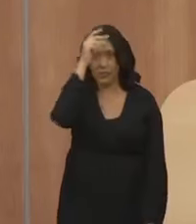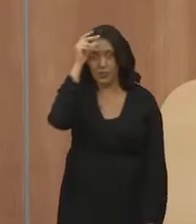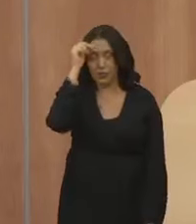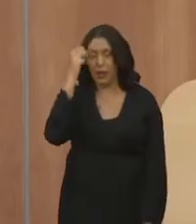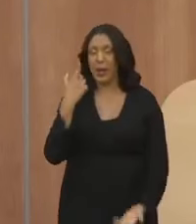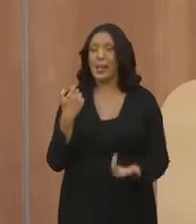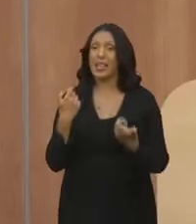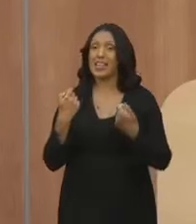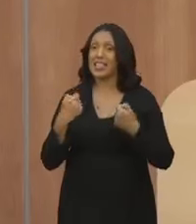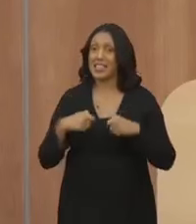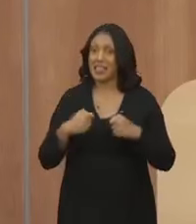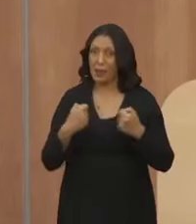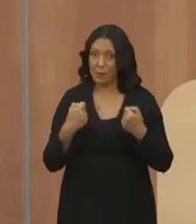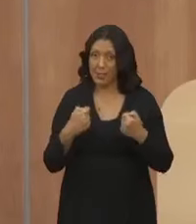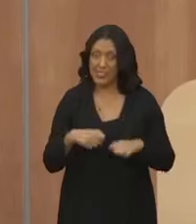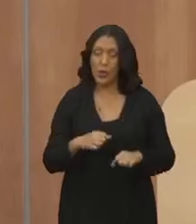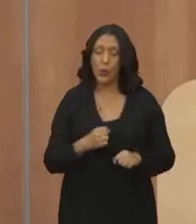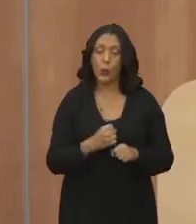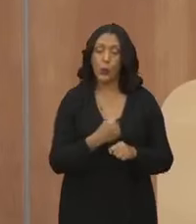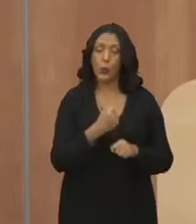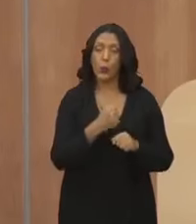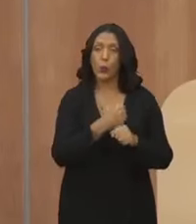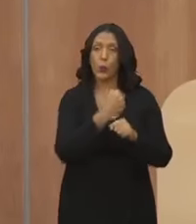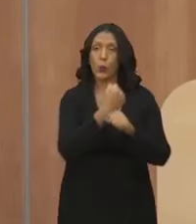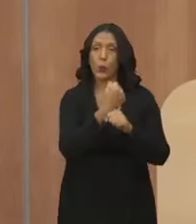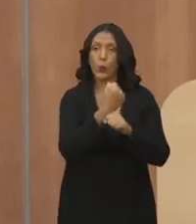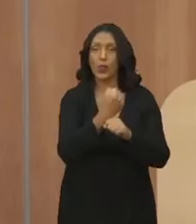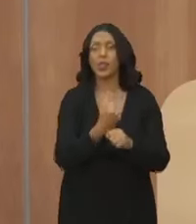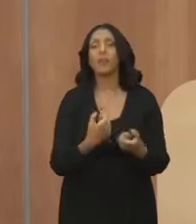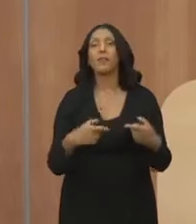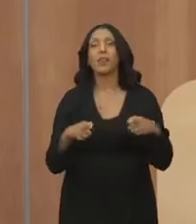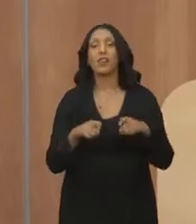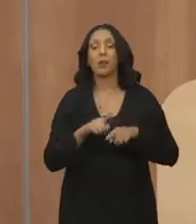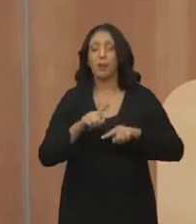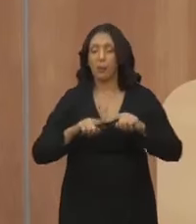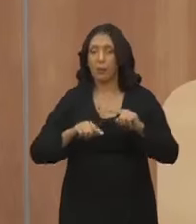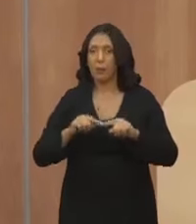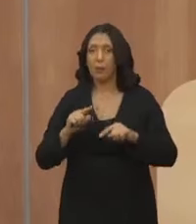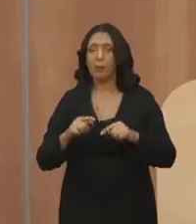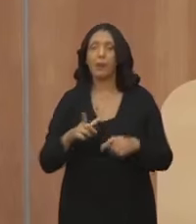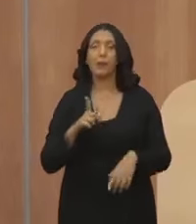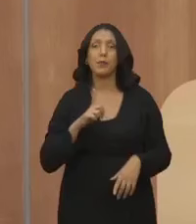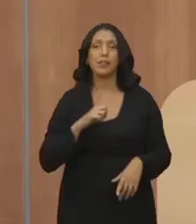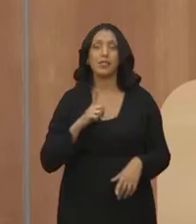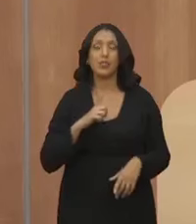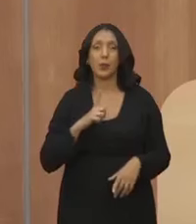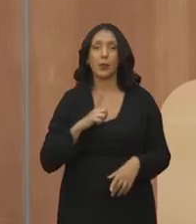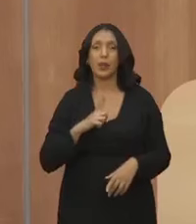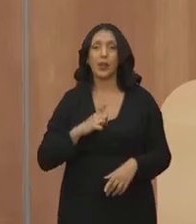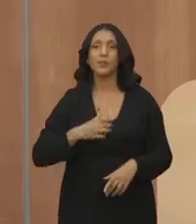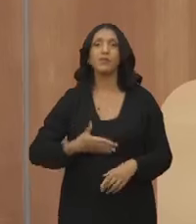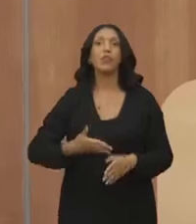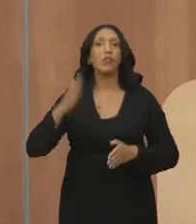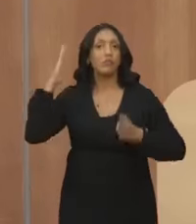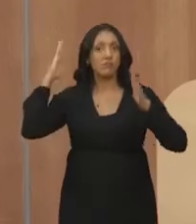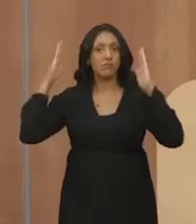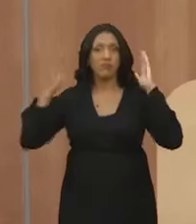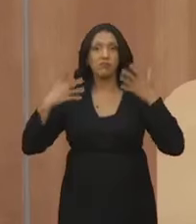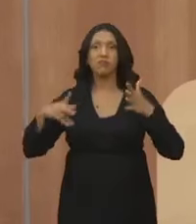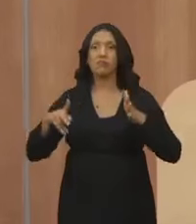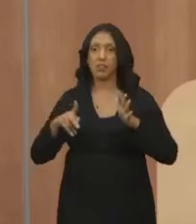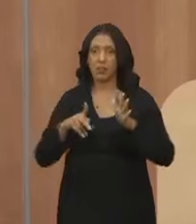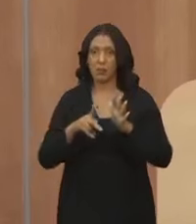é? O subprefeito, para poder trabalhar num bairro, ele precisa ter máquina, ele precisa de ter trator, ele precisa de